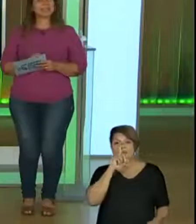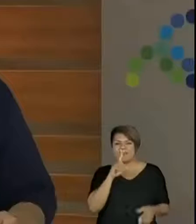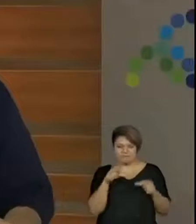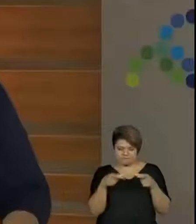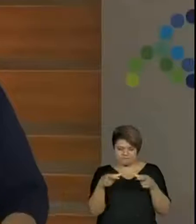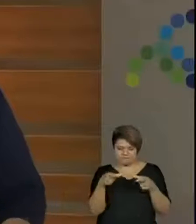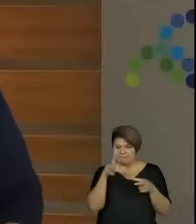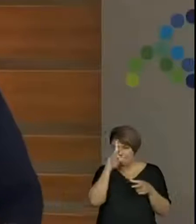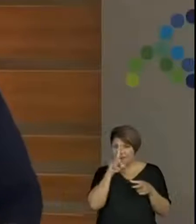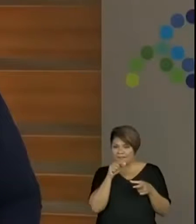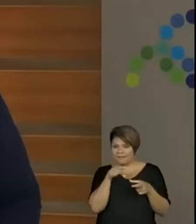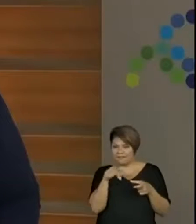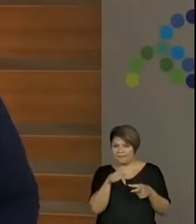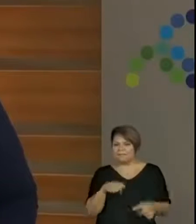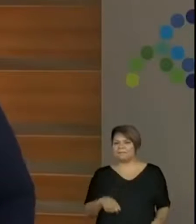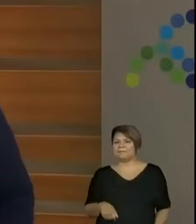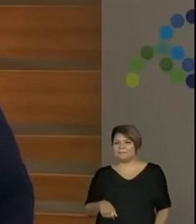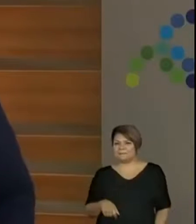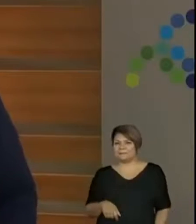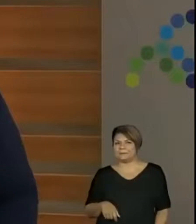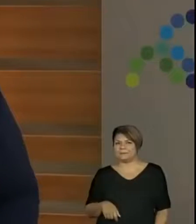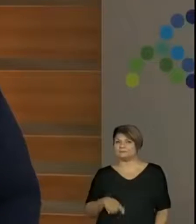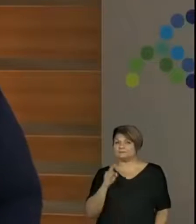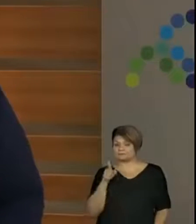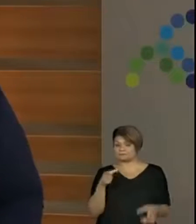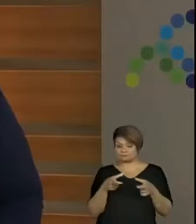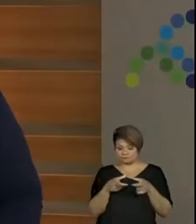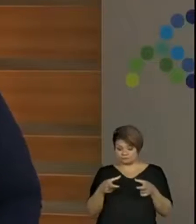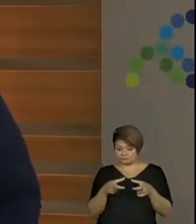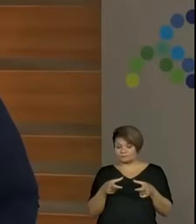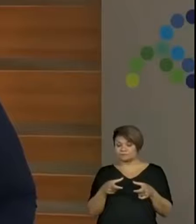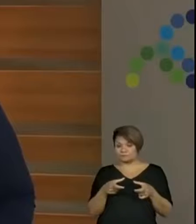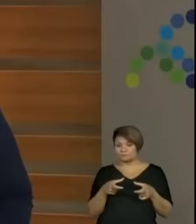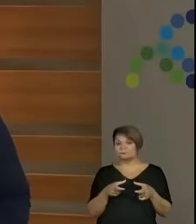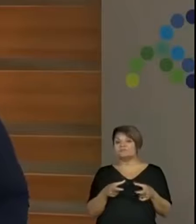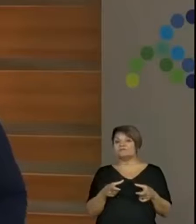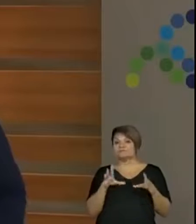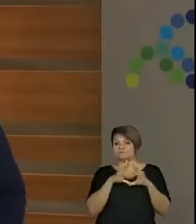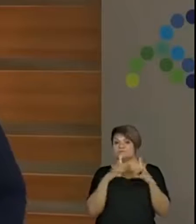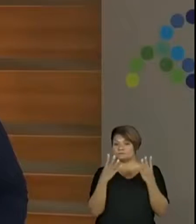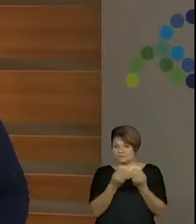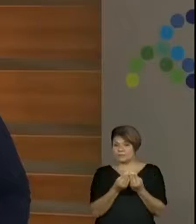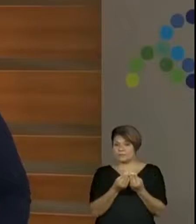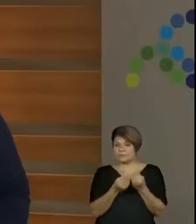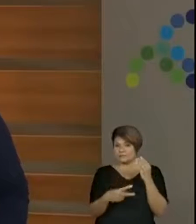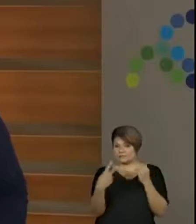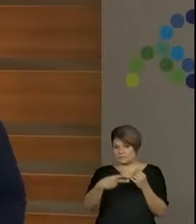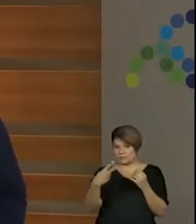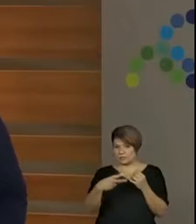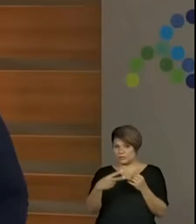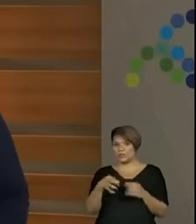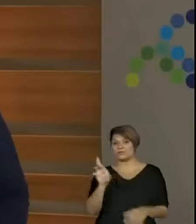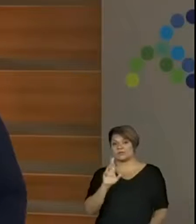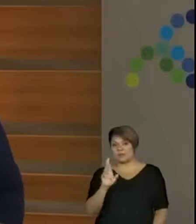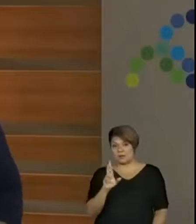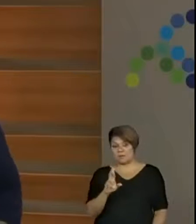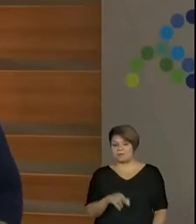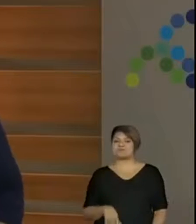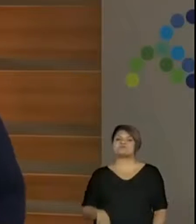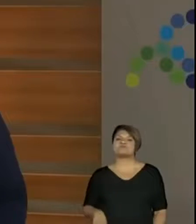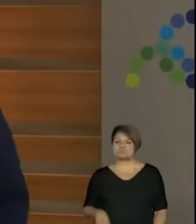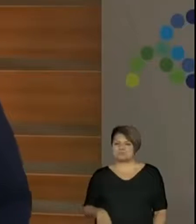gente vai conhecer a segunda, essa chamada, essas notas, a segunda família do real, sabia disso? Então, a gente vai ver todas.